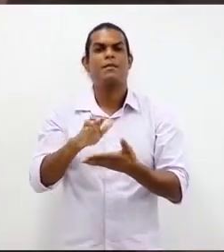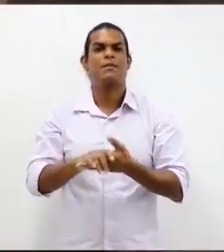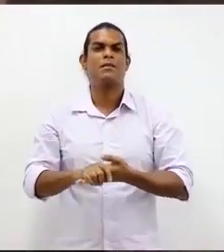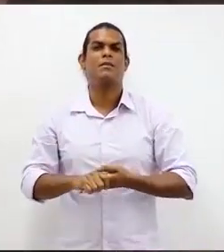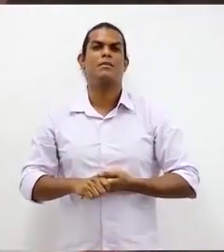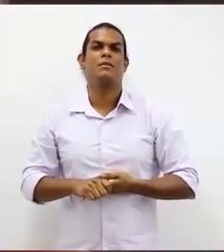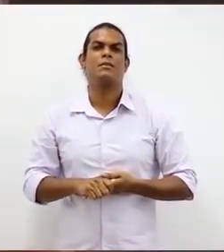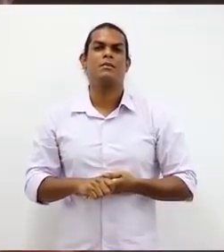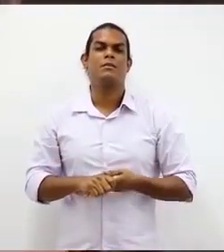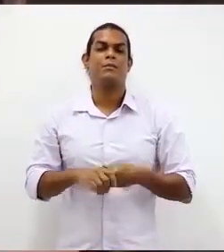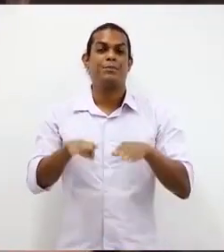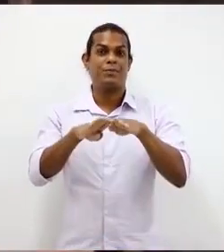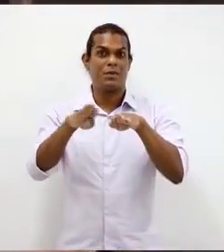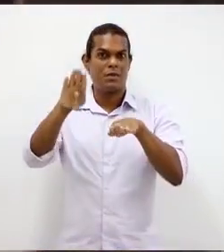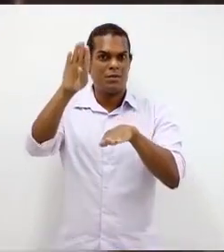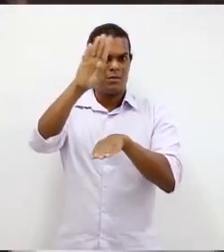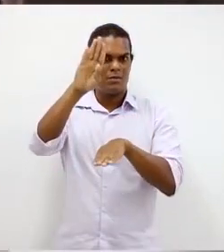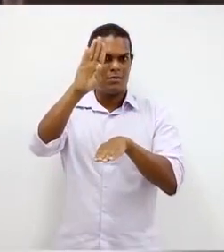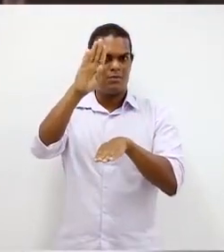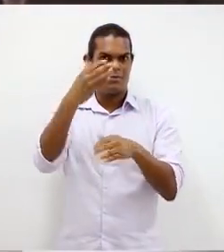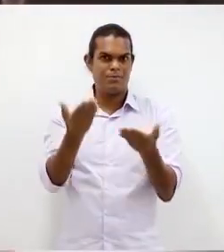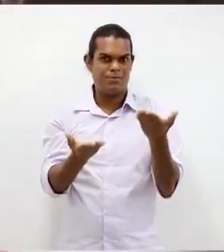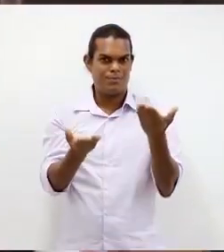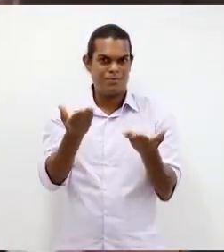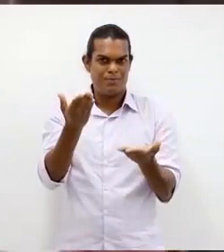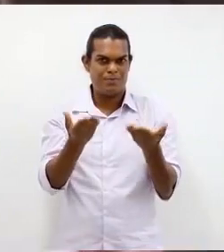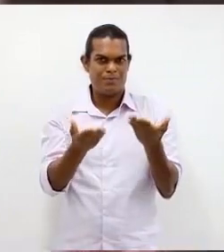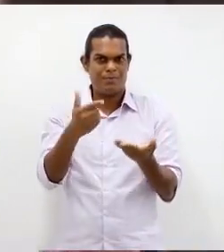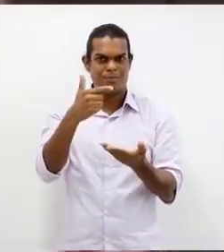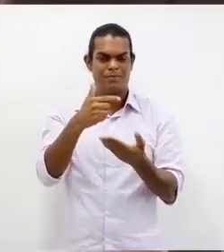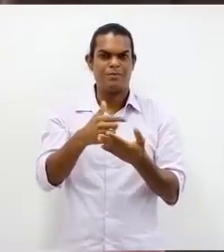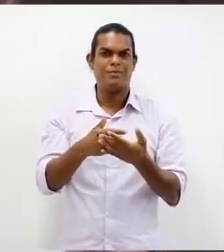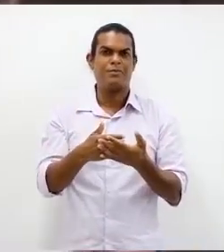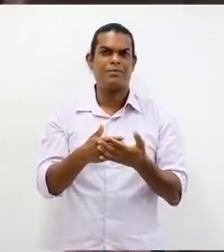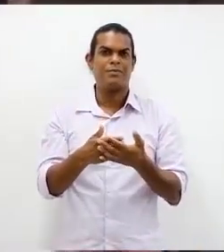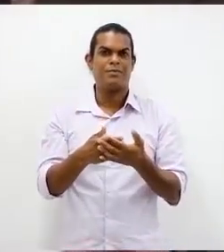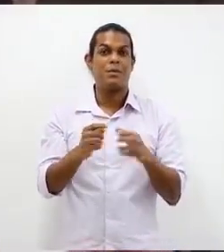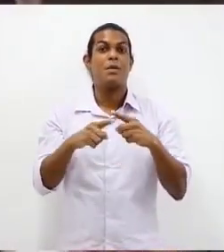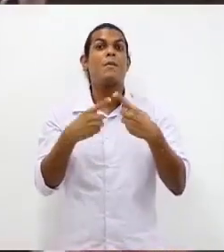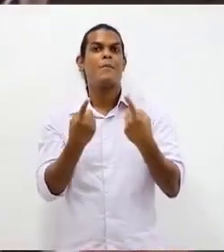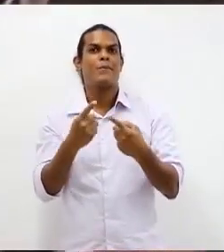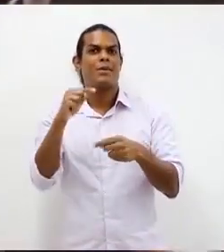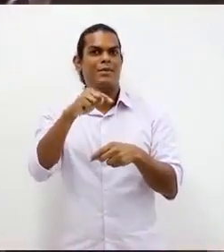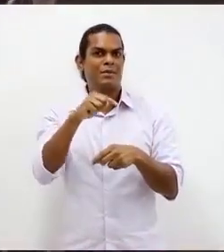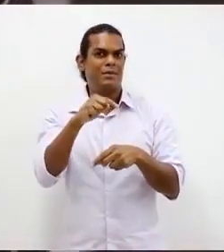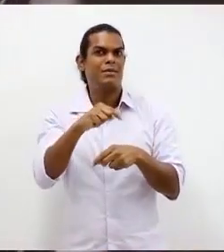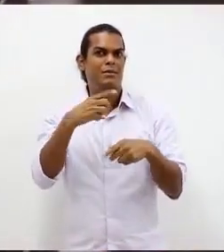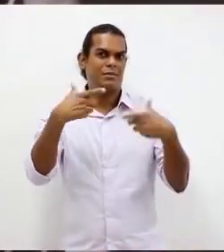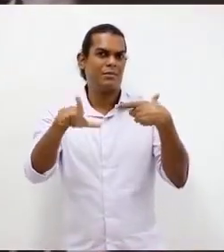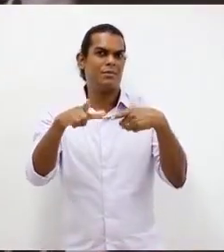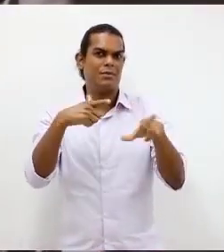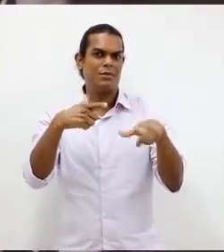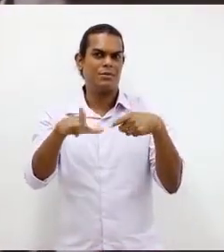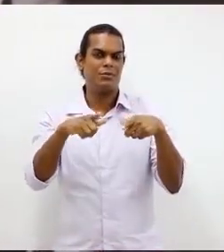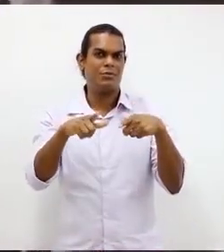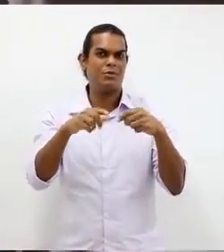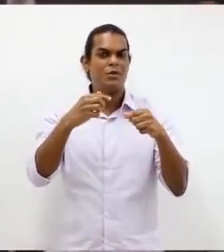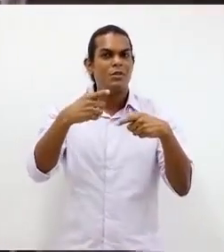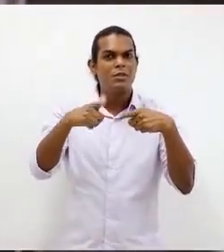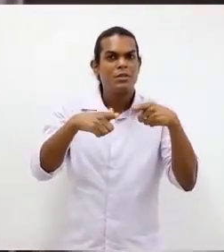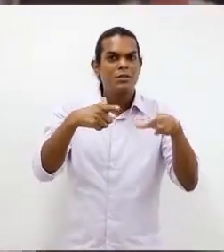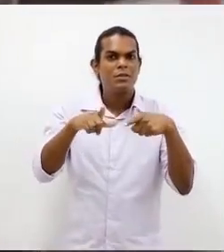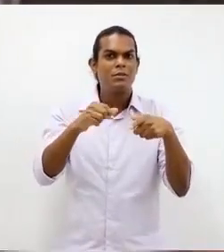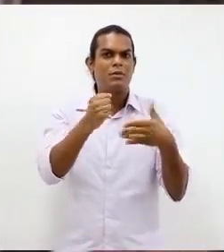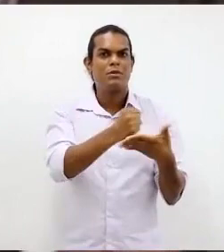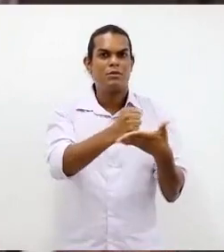Como é o caso do GLP. Então, não é atividade, não confundir. Agora, aquele motorista que trabalha transportando em tanques de combustível, tanque